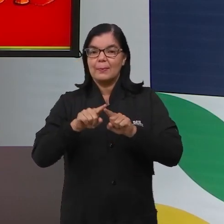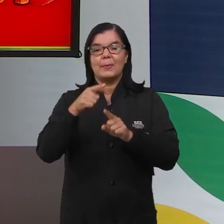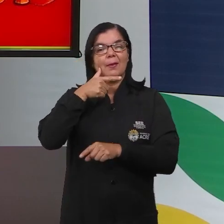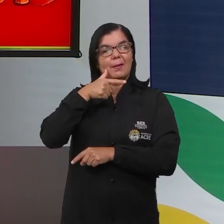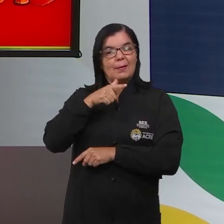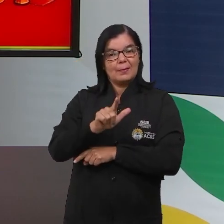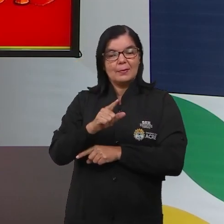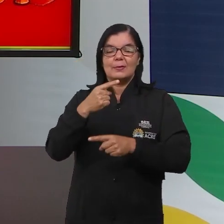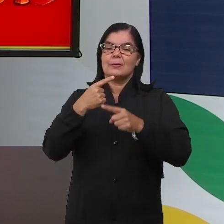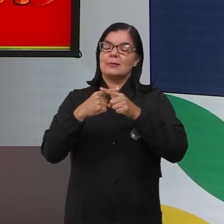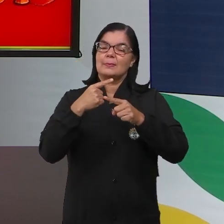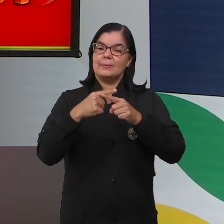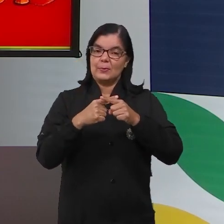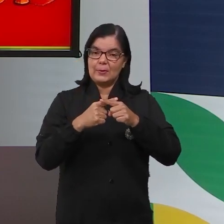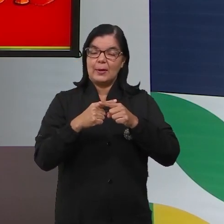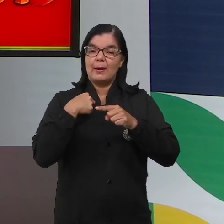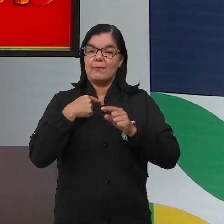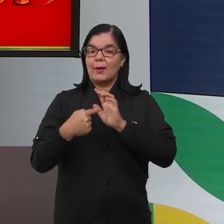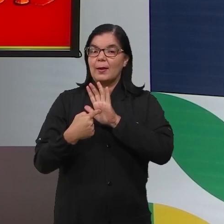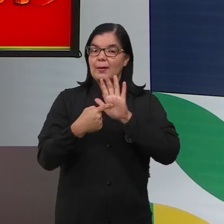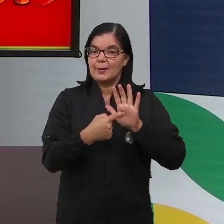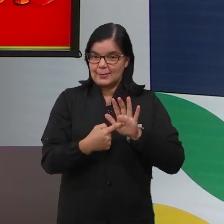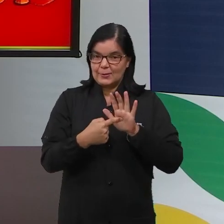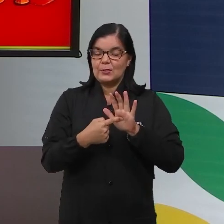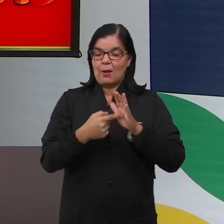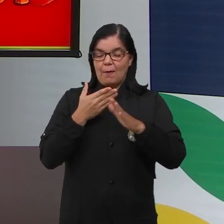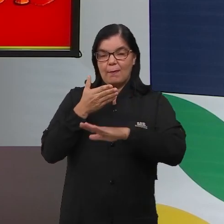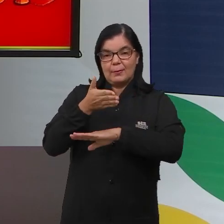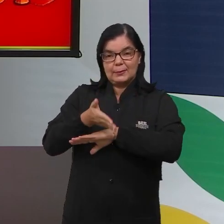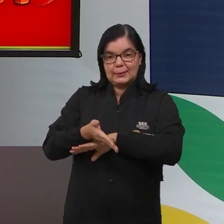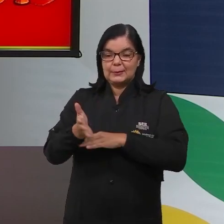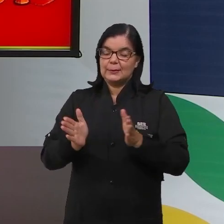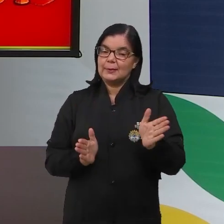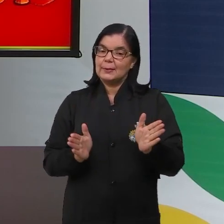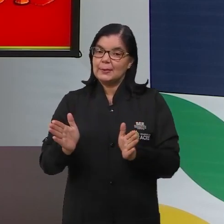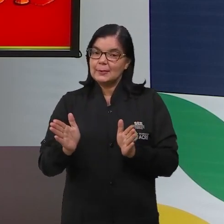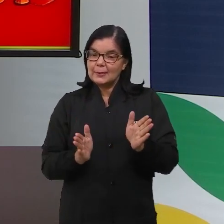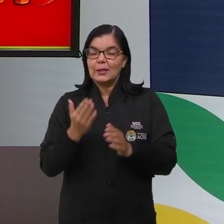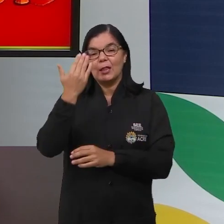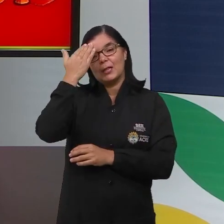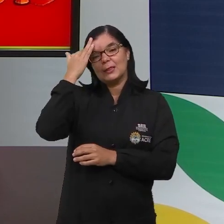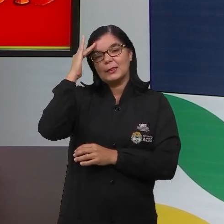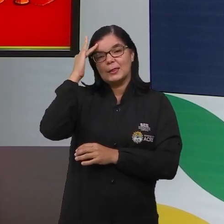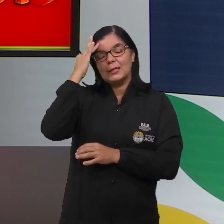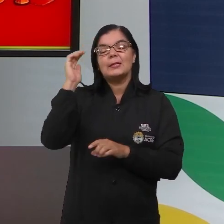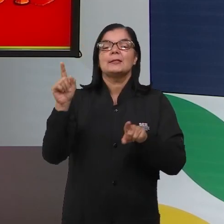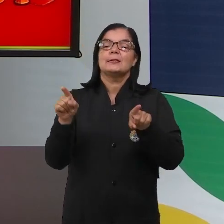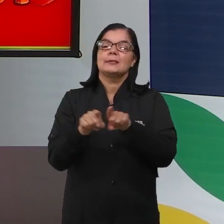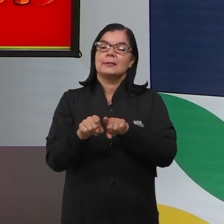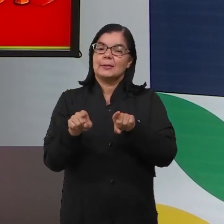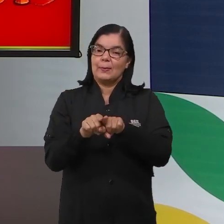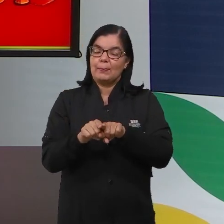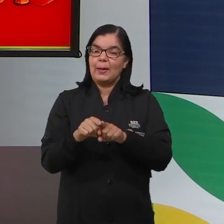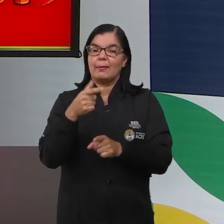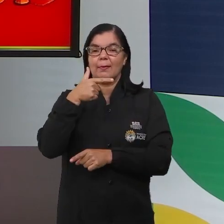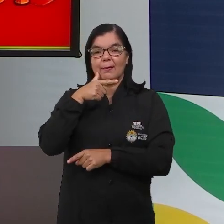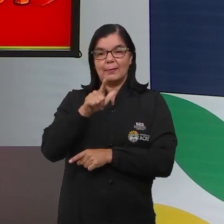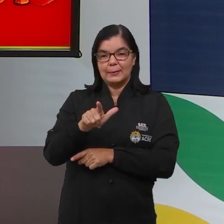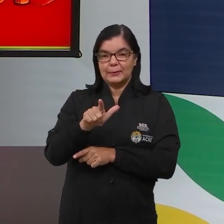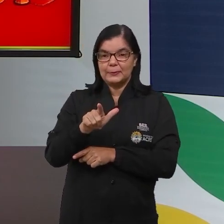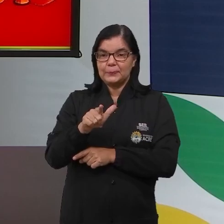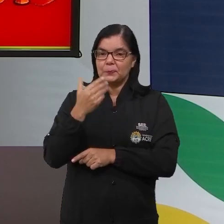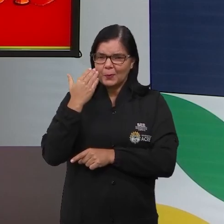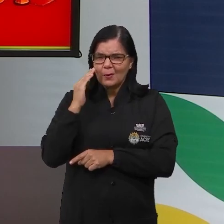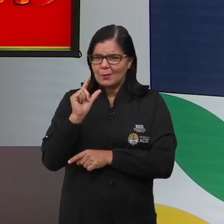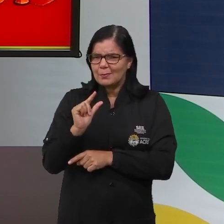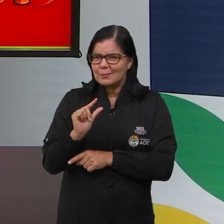língua, porque ela vai propiciar acesso, acessibilidade de entendimento através do idioma. Deu de